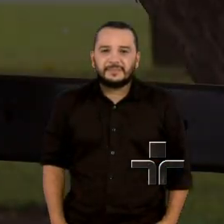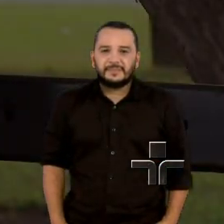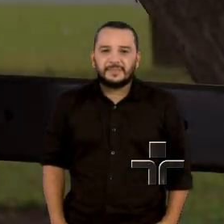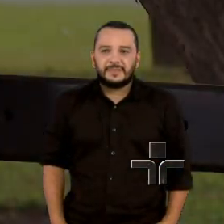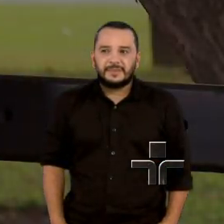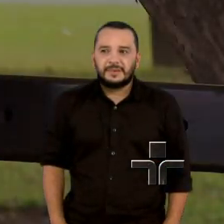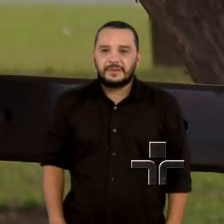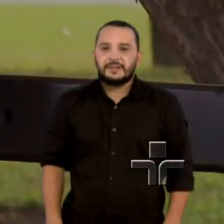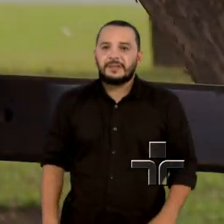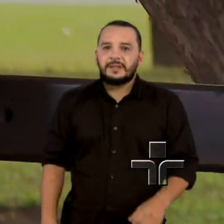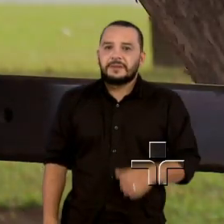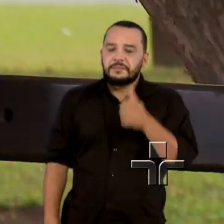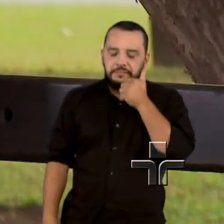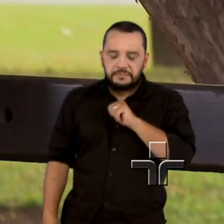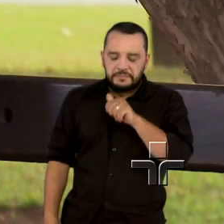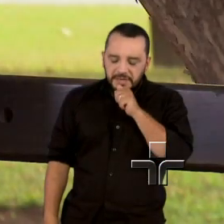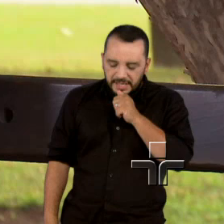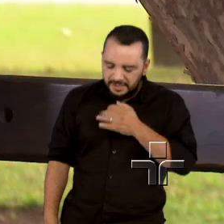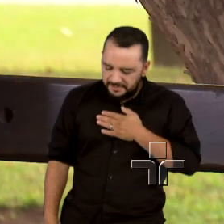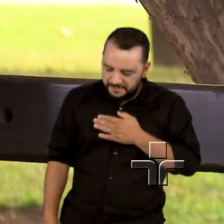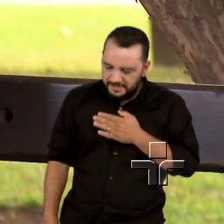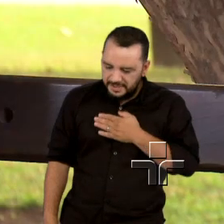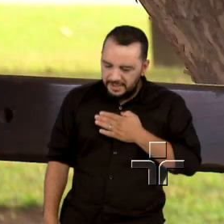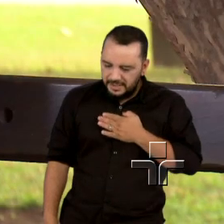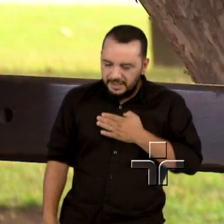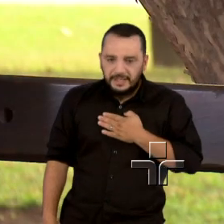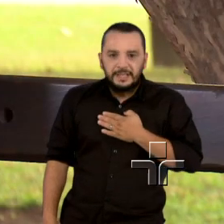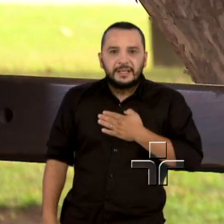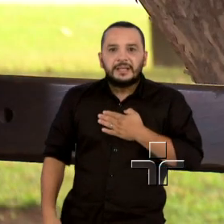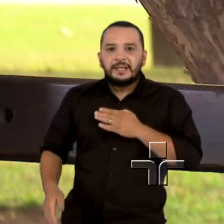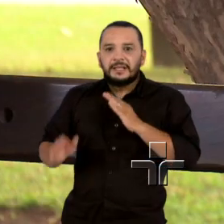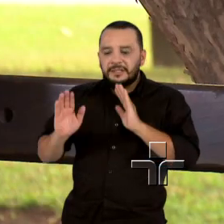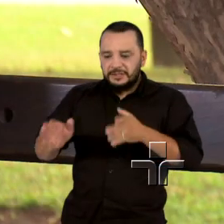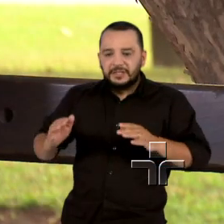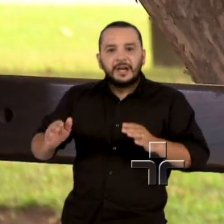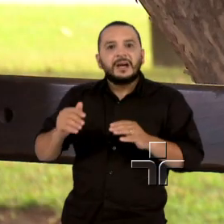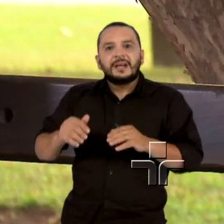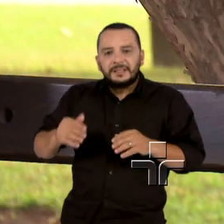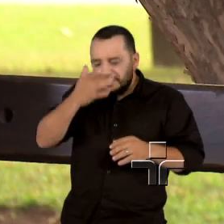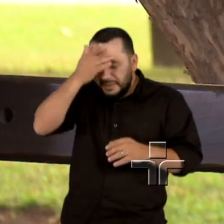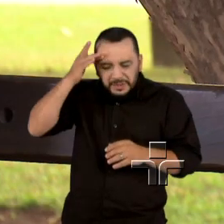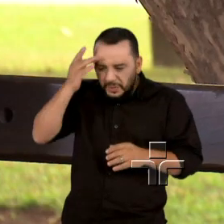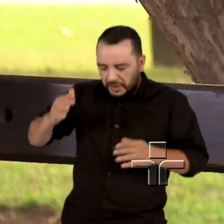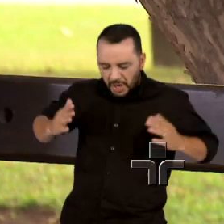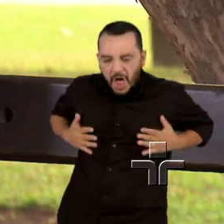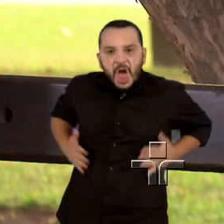A minha mãe sendo humilhada para fazer a revista.